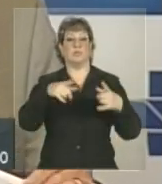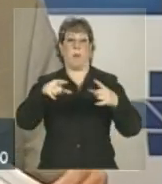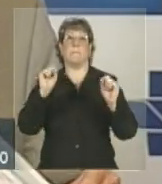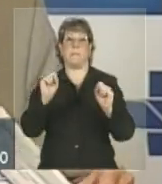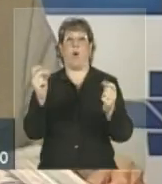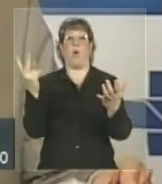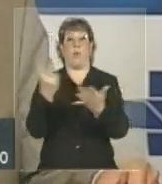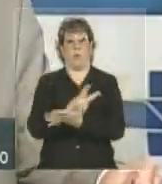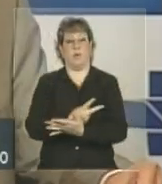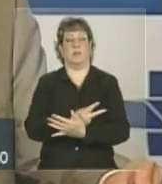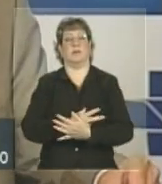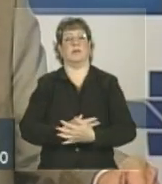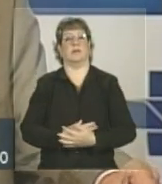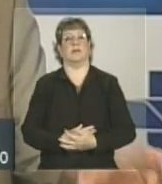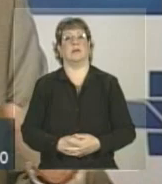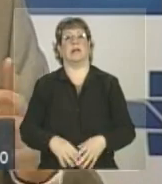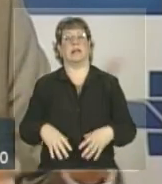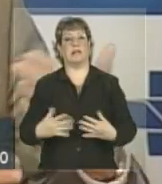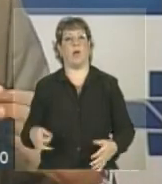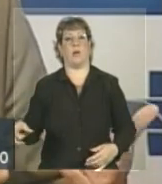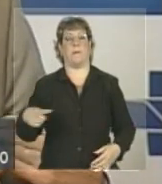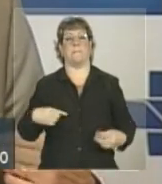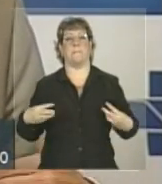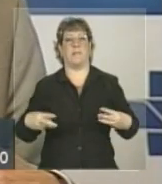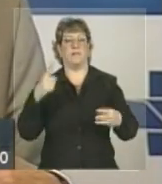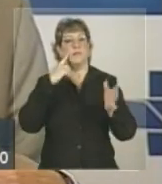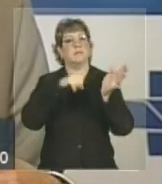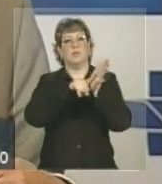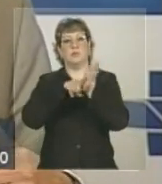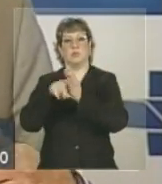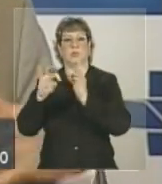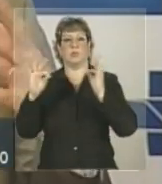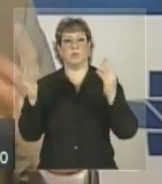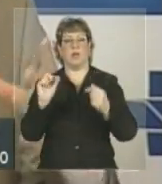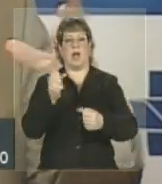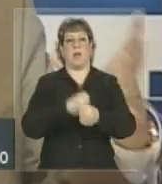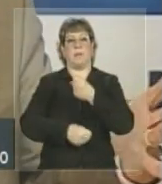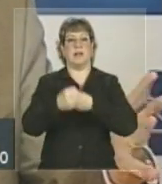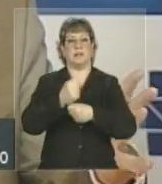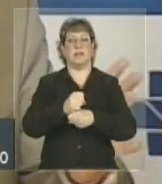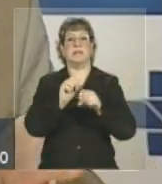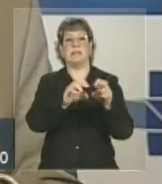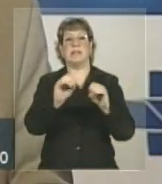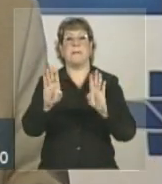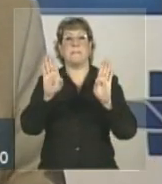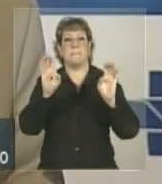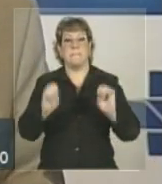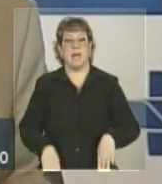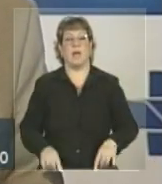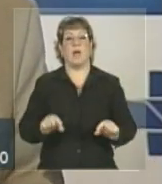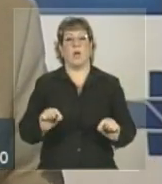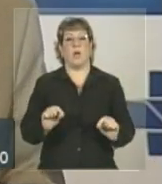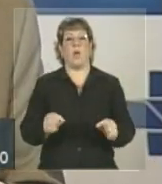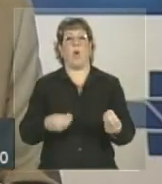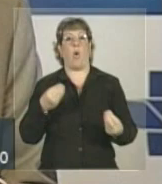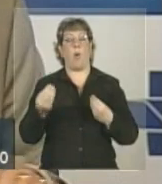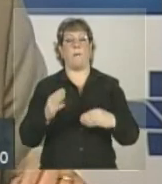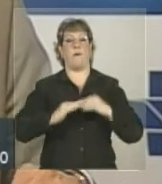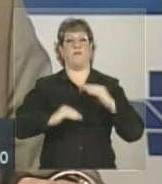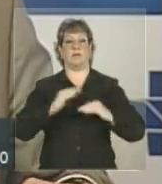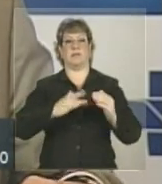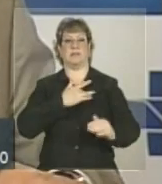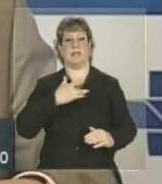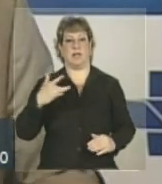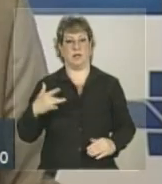pode ocorrer, e por isso, inclusive, o Ministério fez toda uma revisão do protocolo ano passado para orientar bem os profissionais de saúde como agir dentro